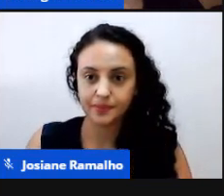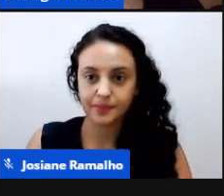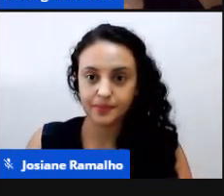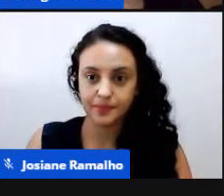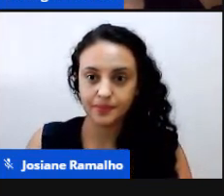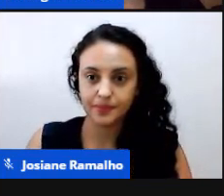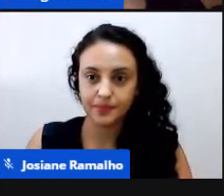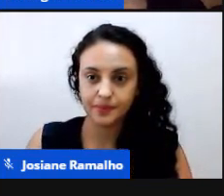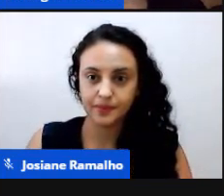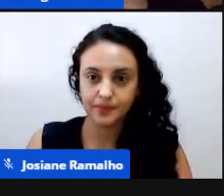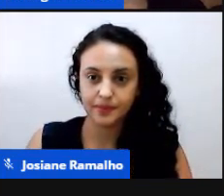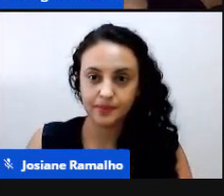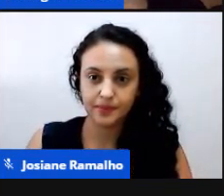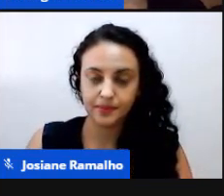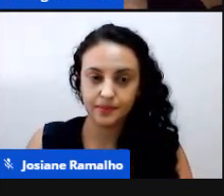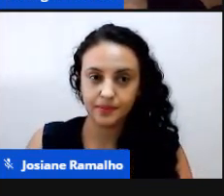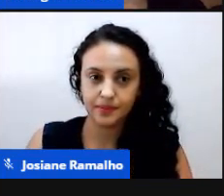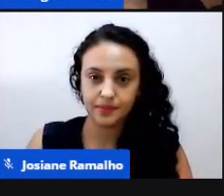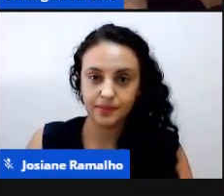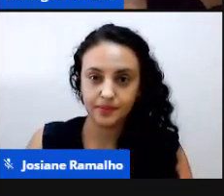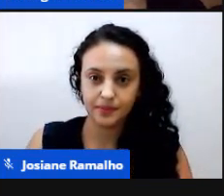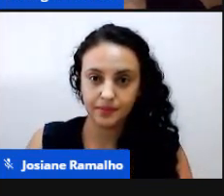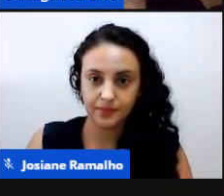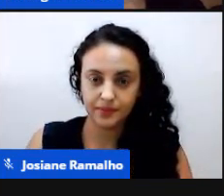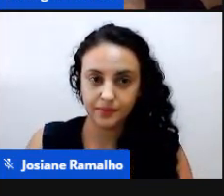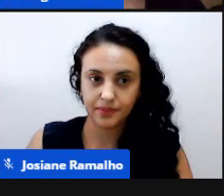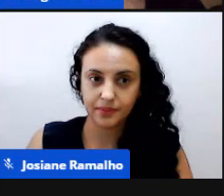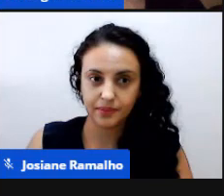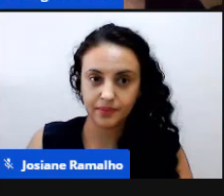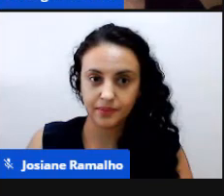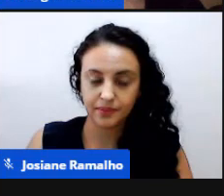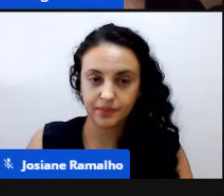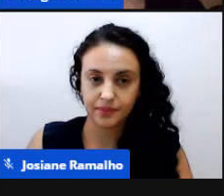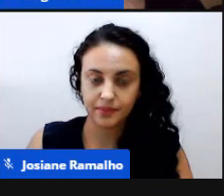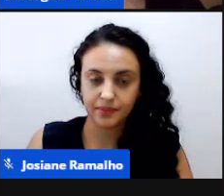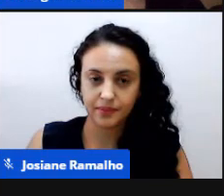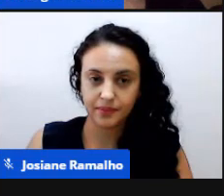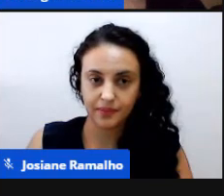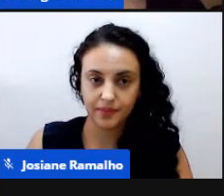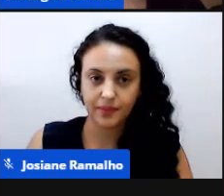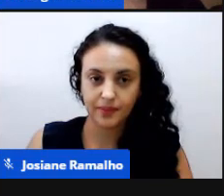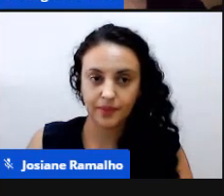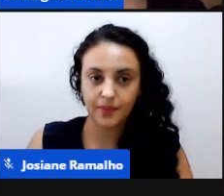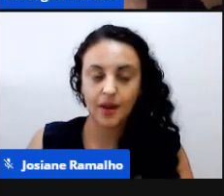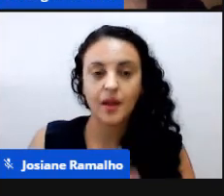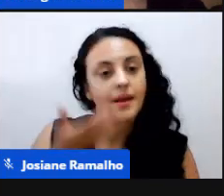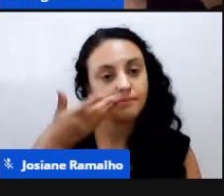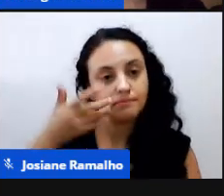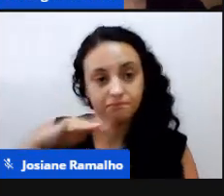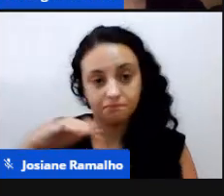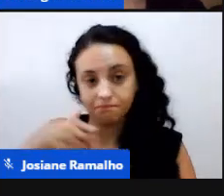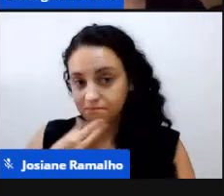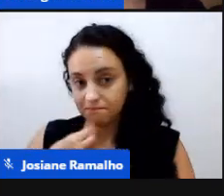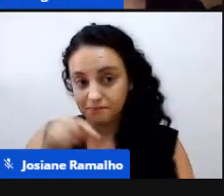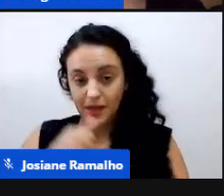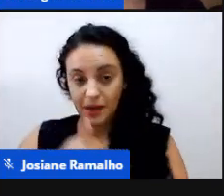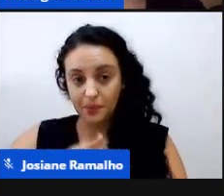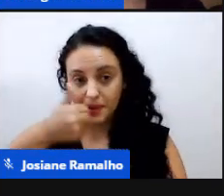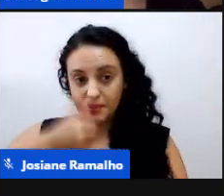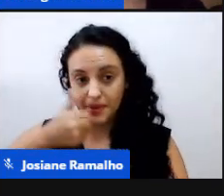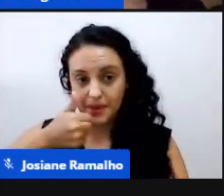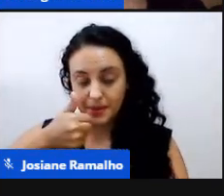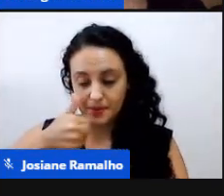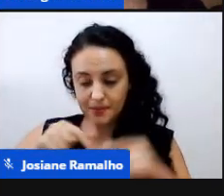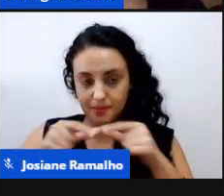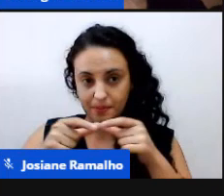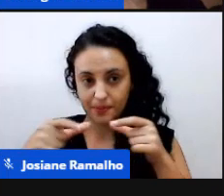fazer, pessoal? O Davi vai ficar no primeiro papelão, hein, Davi? Fica no primeiro papelão,